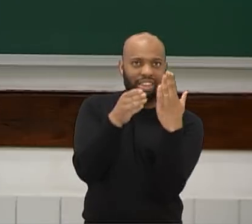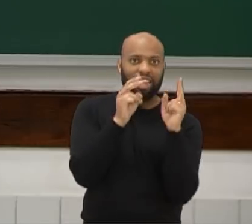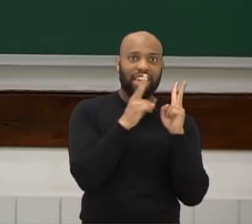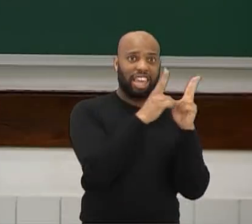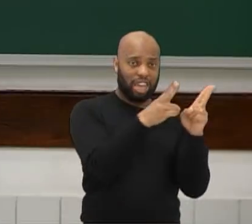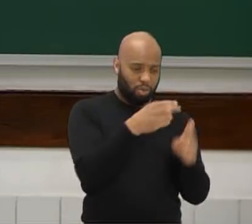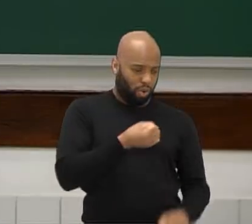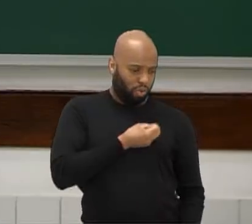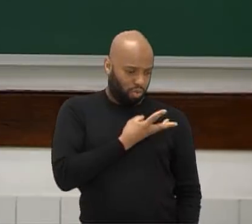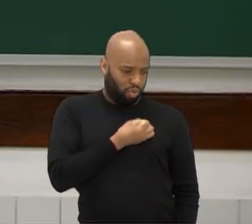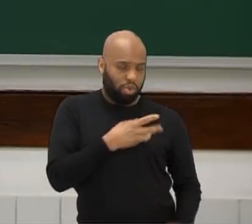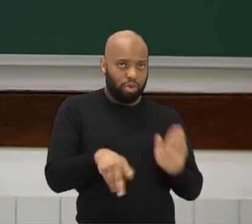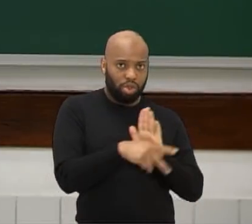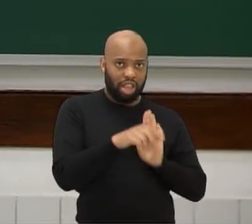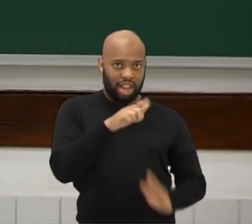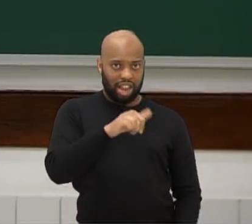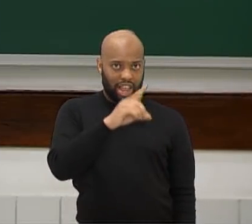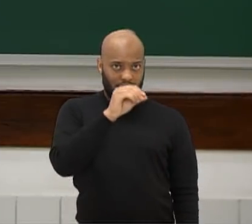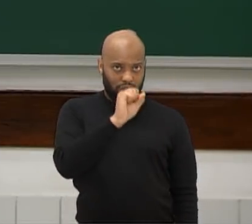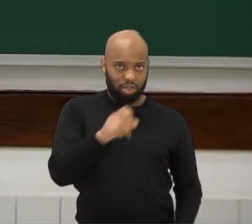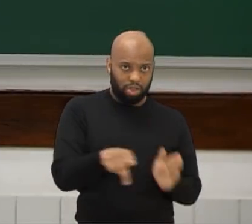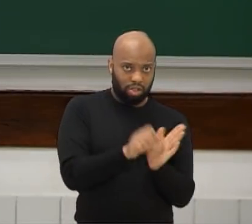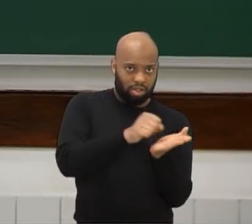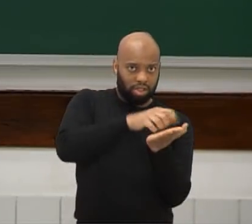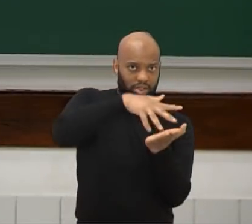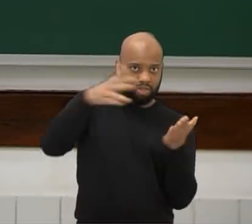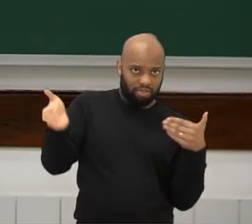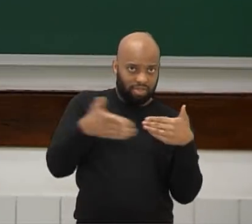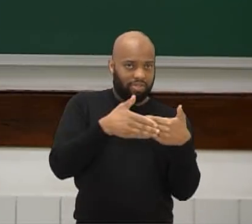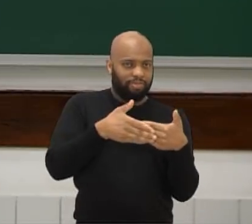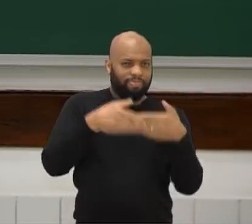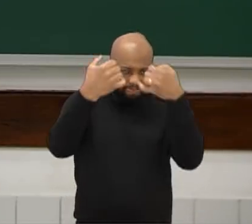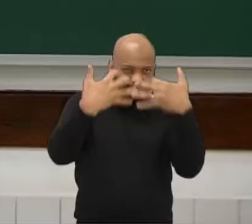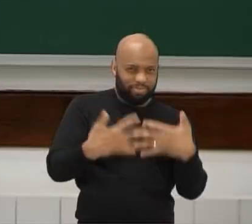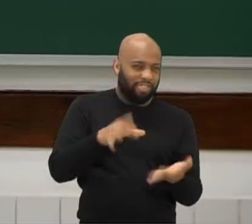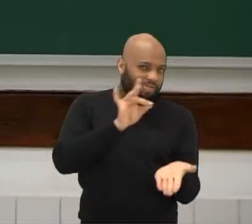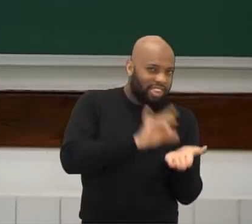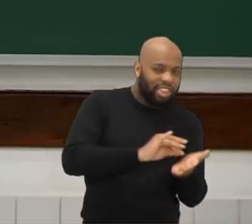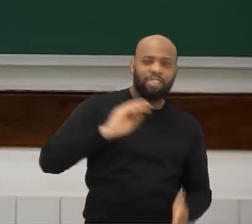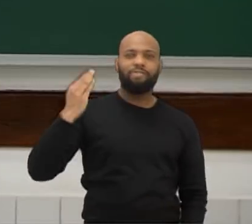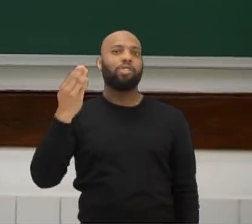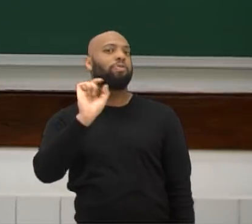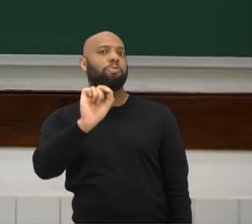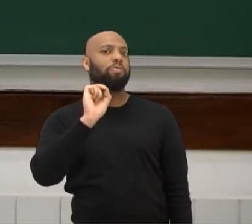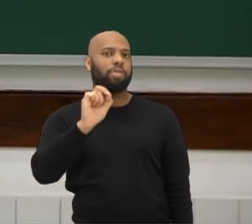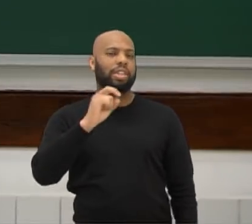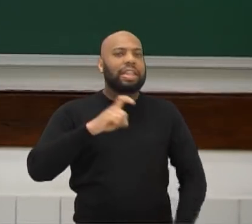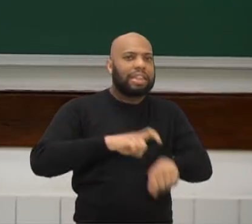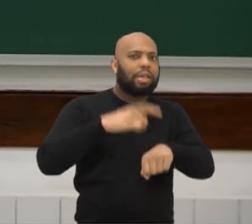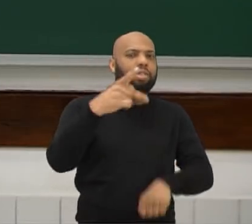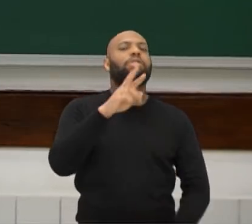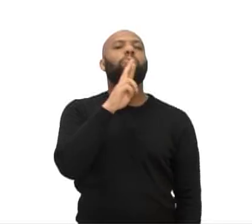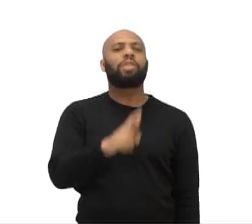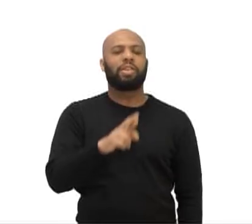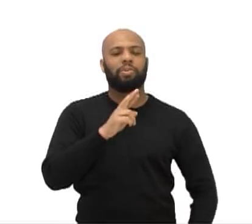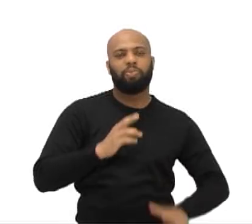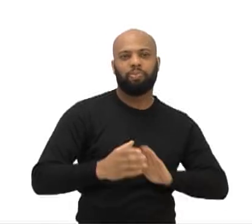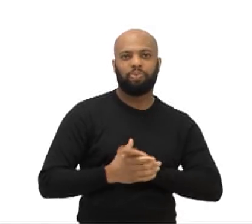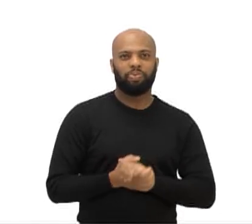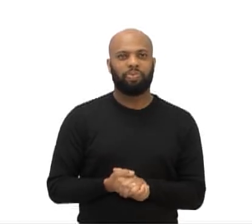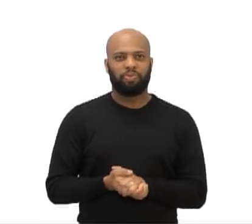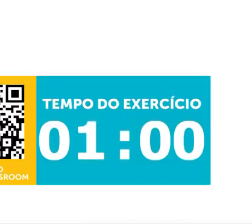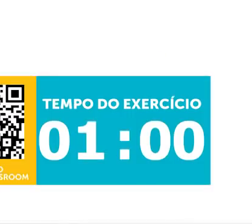de lados do polígono? Fale para a gente aí se é verdadeiro ou se é falso. Um tempo para vocês.